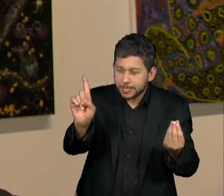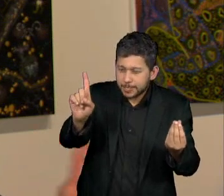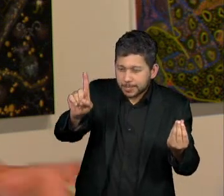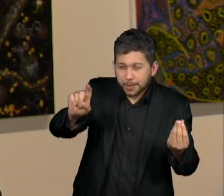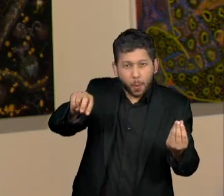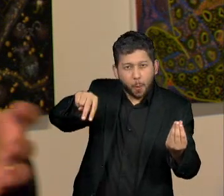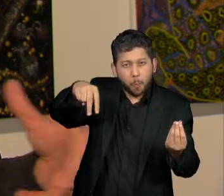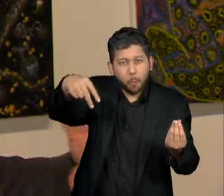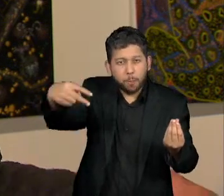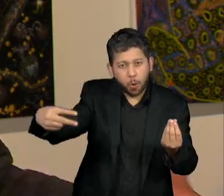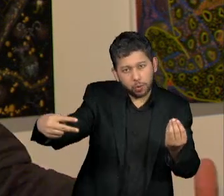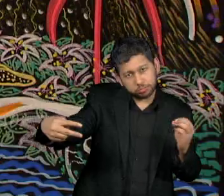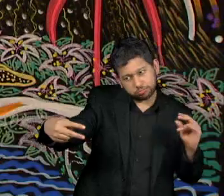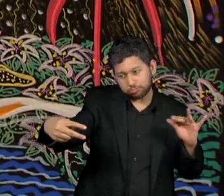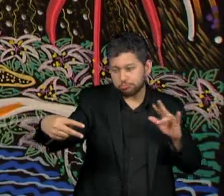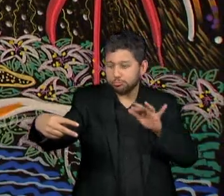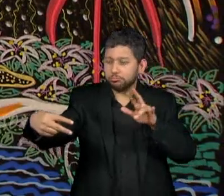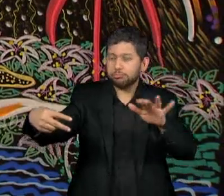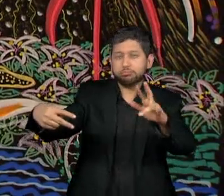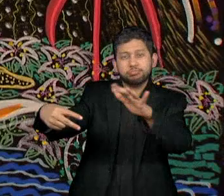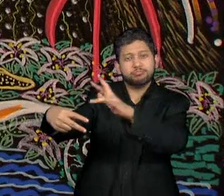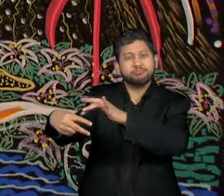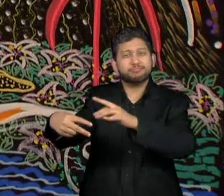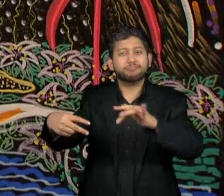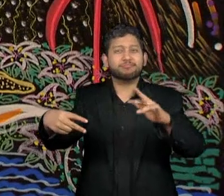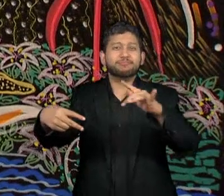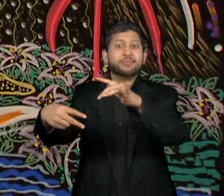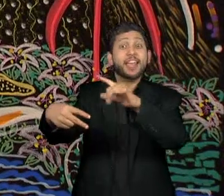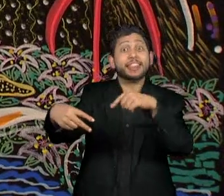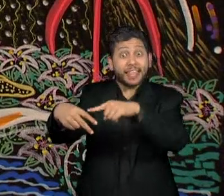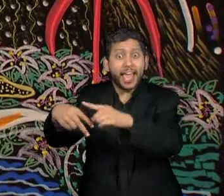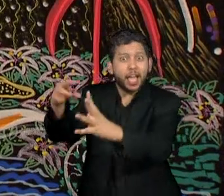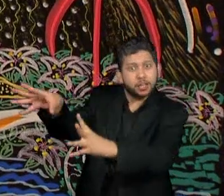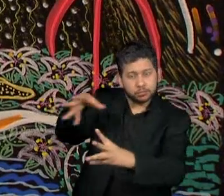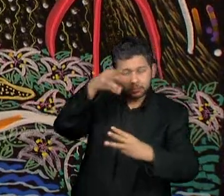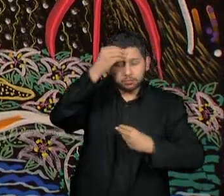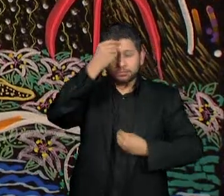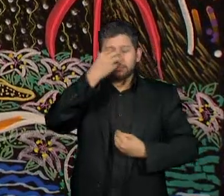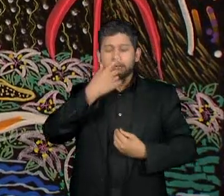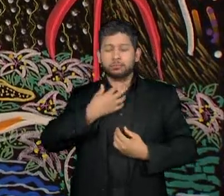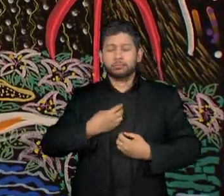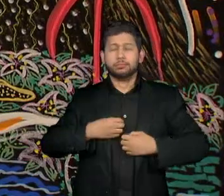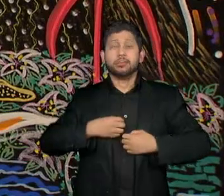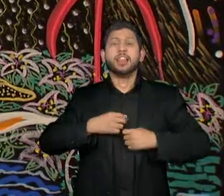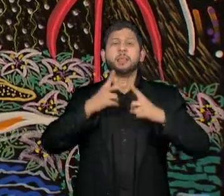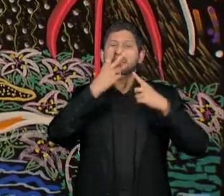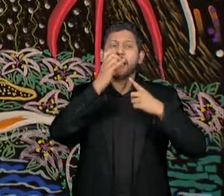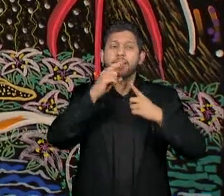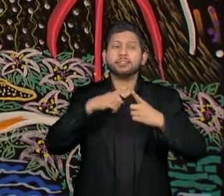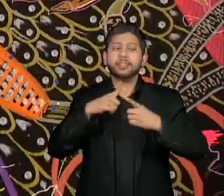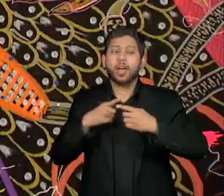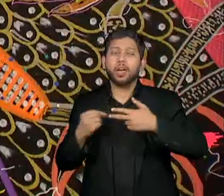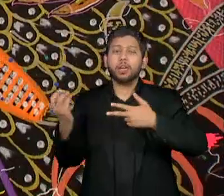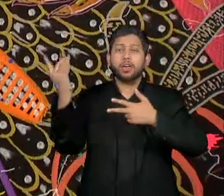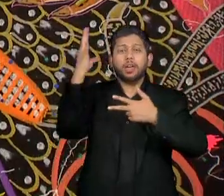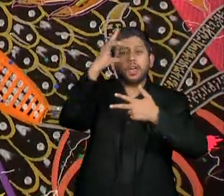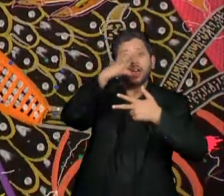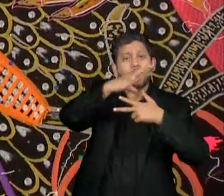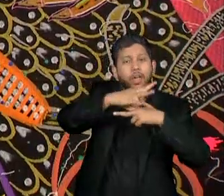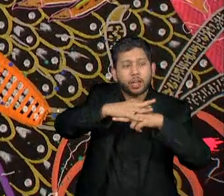pessoas do povo Macuxi. O Jaider remete a uma guerra dos Canaimés, que seria o conflito